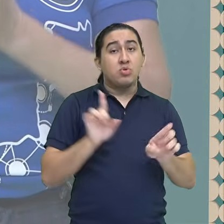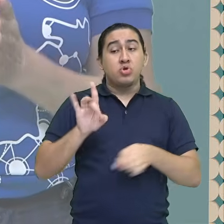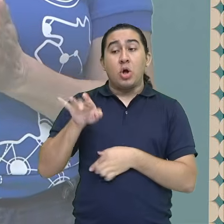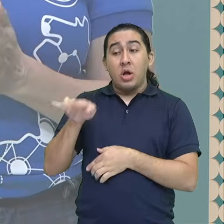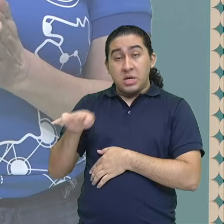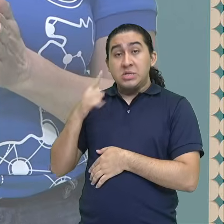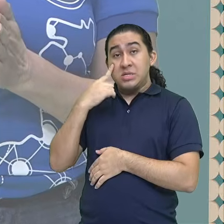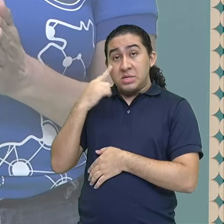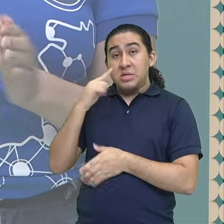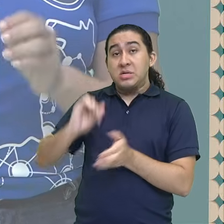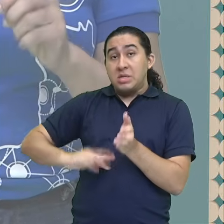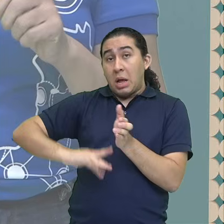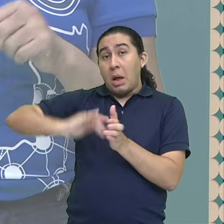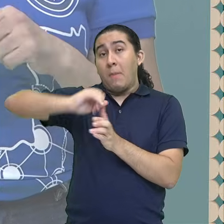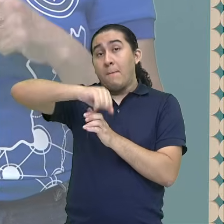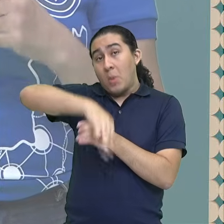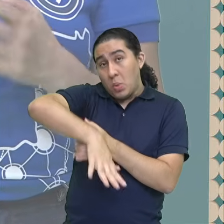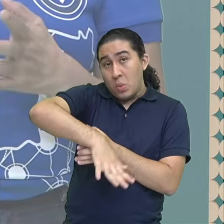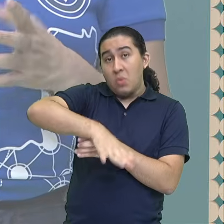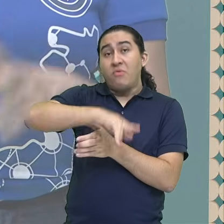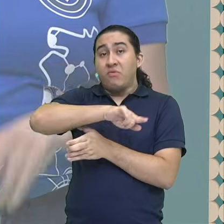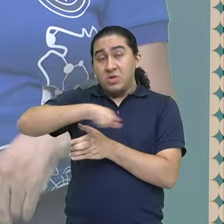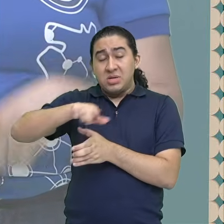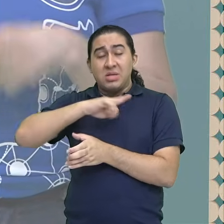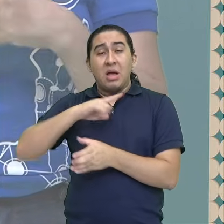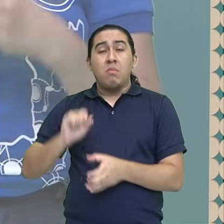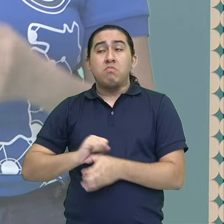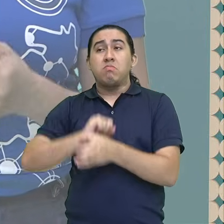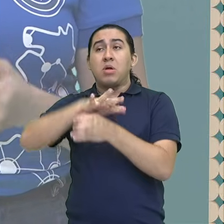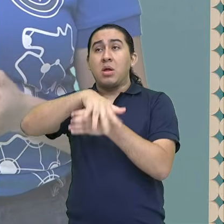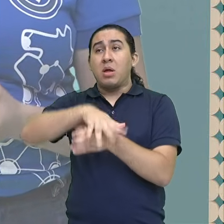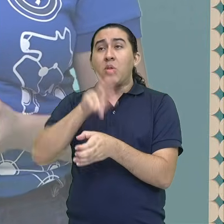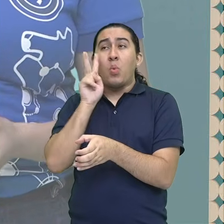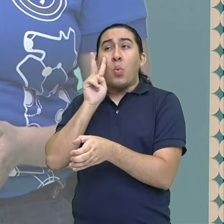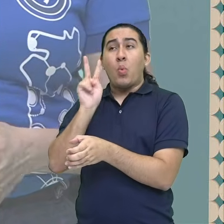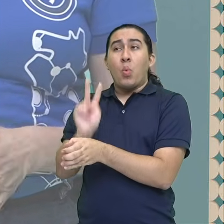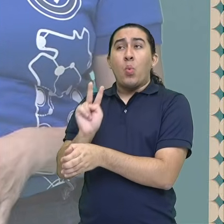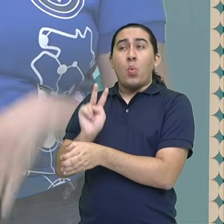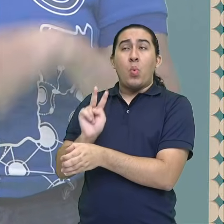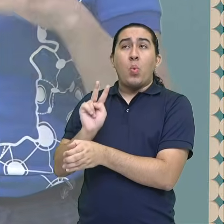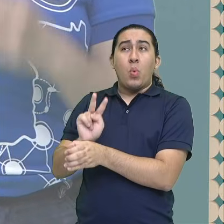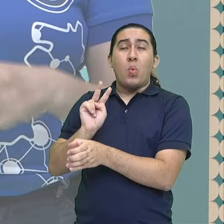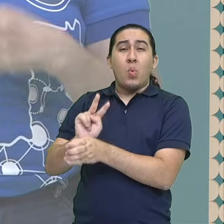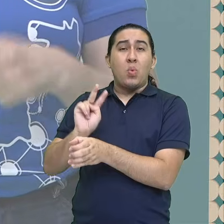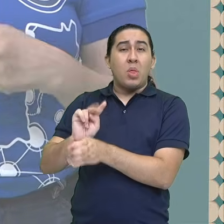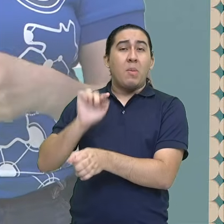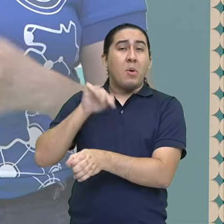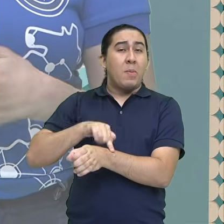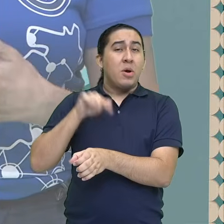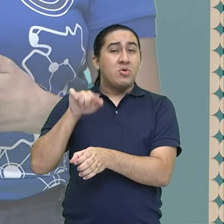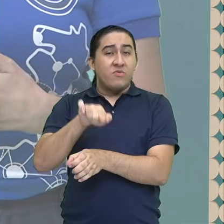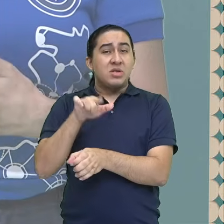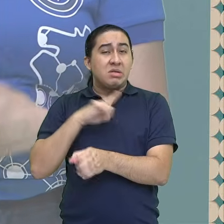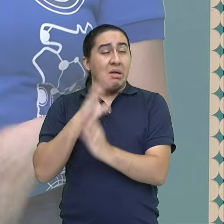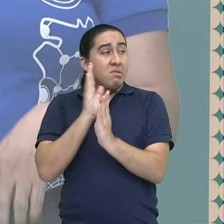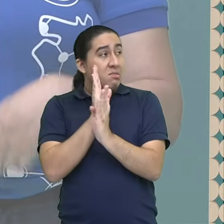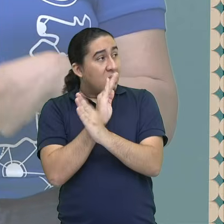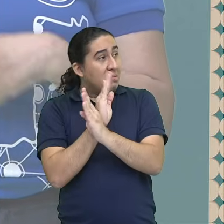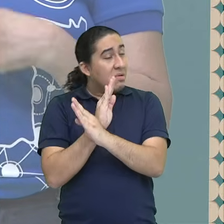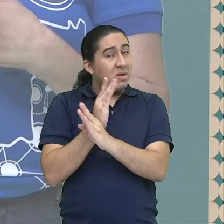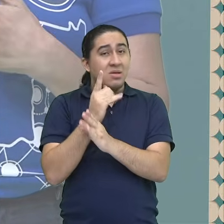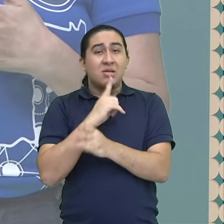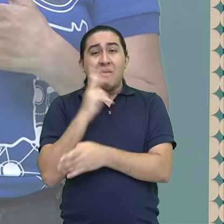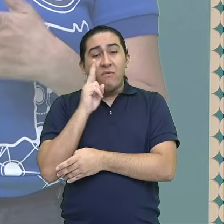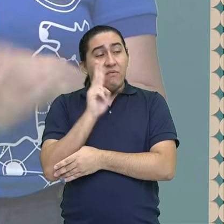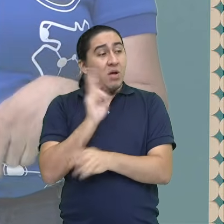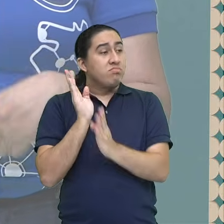que derramou, né? Que você colocou lá, ficou vigiando o tempo todo, em um momento que você precisou